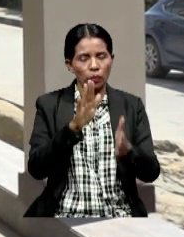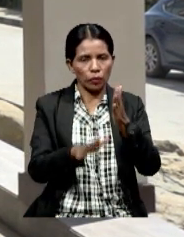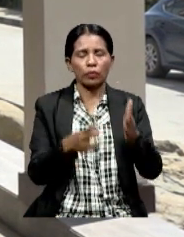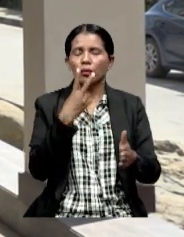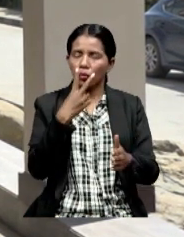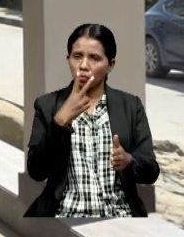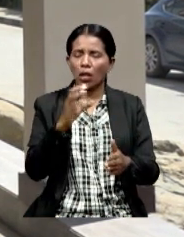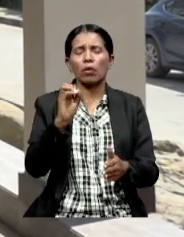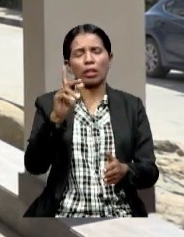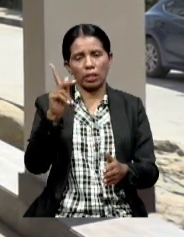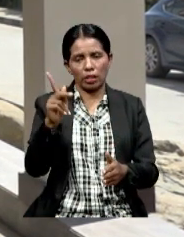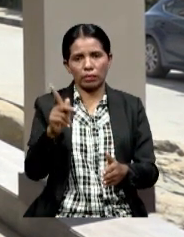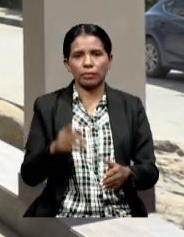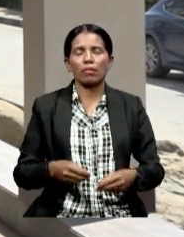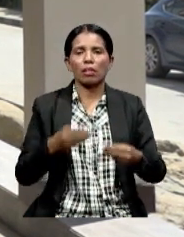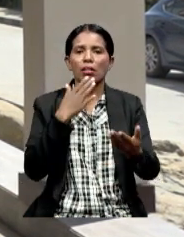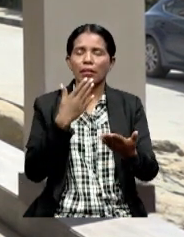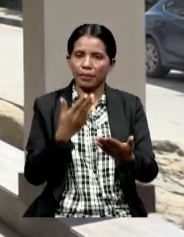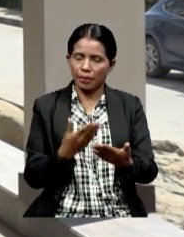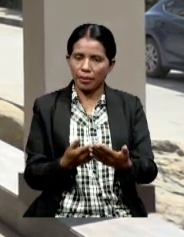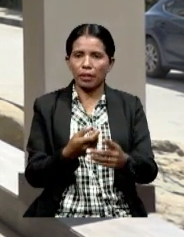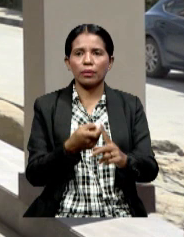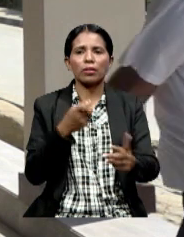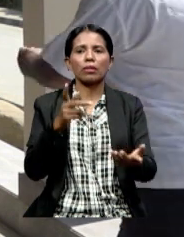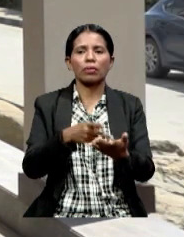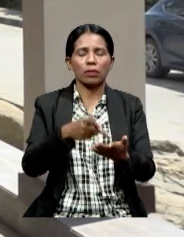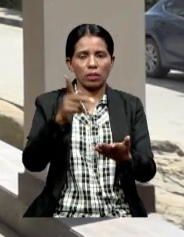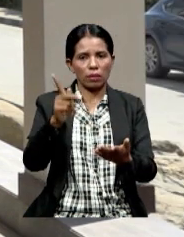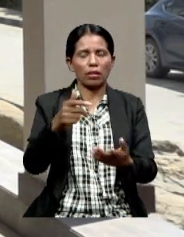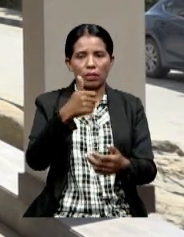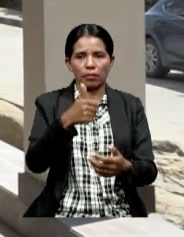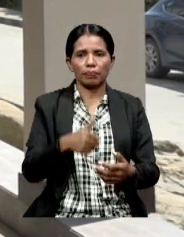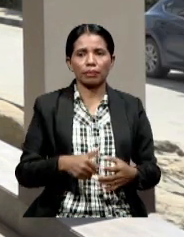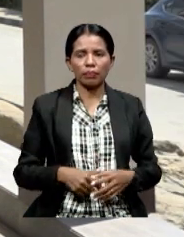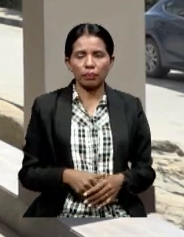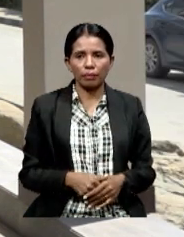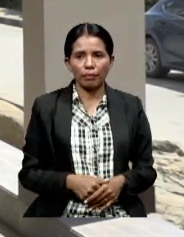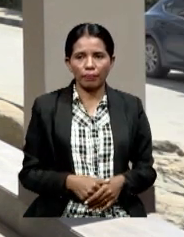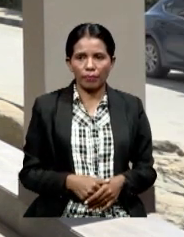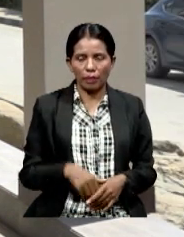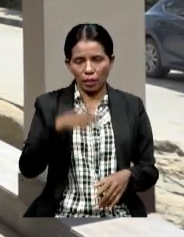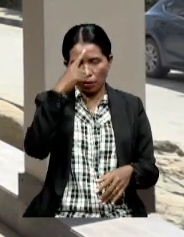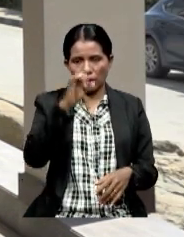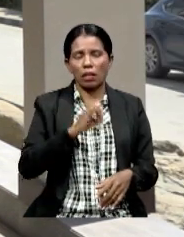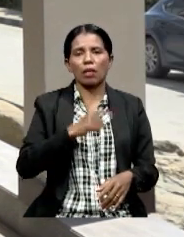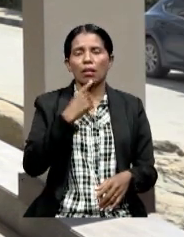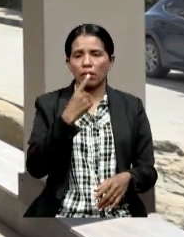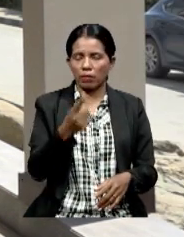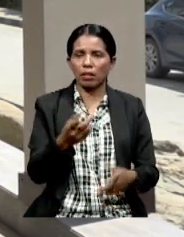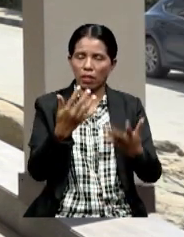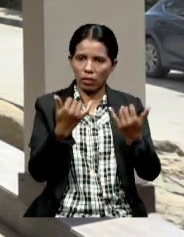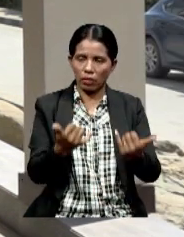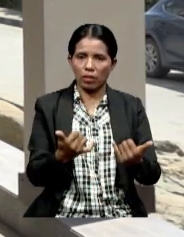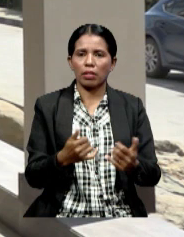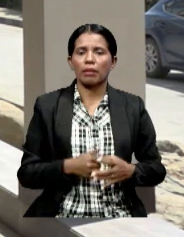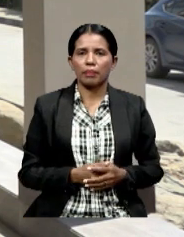Né significa que ataque efeito se ve imposto né capaz. Tamané. Tamané ma com inhau de ancatac. Agora depende